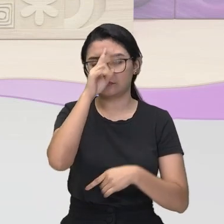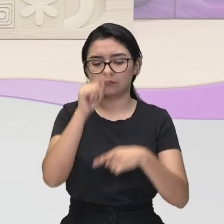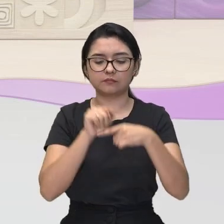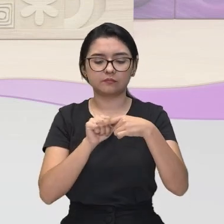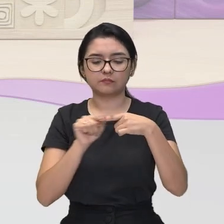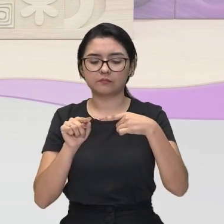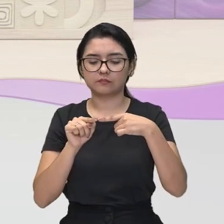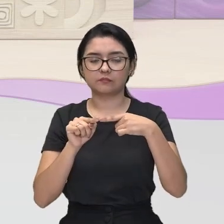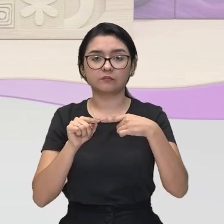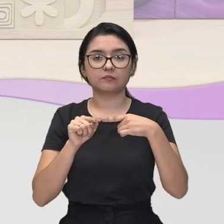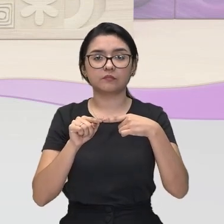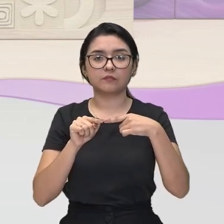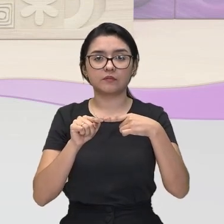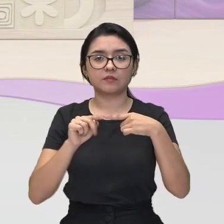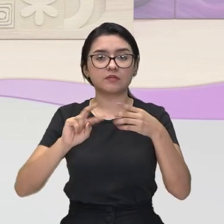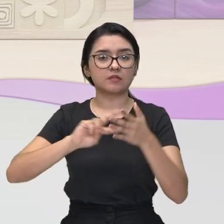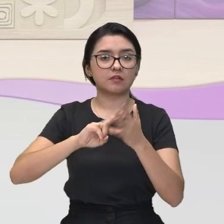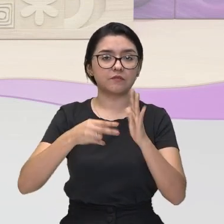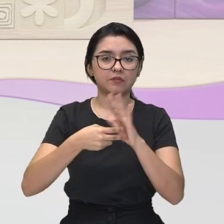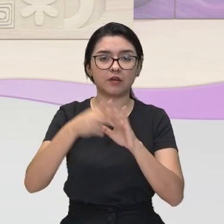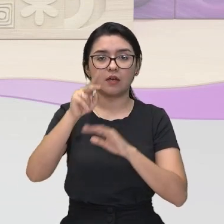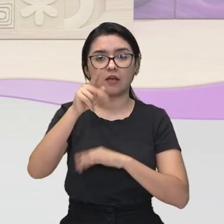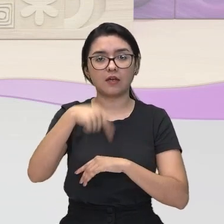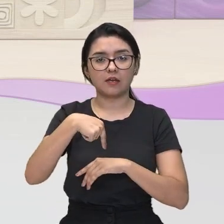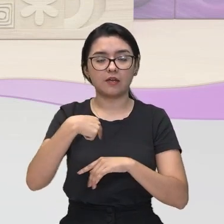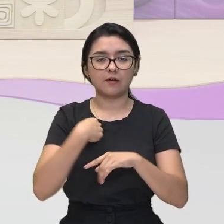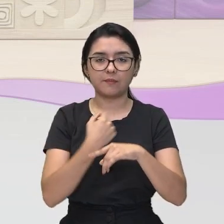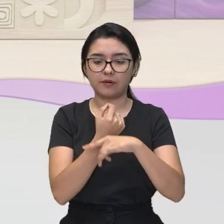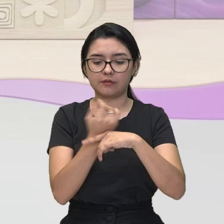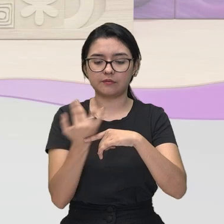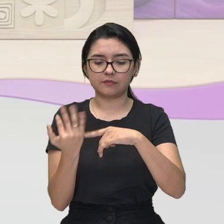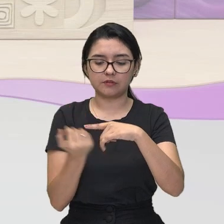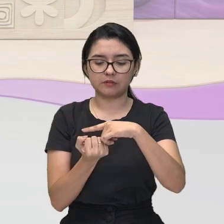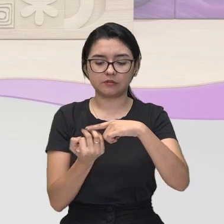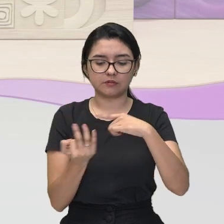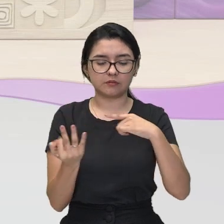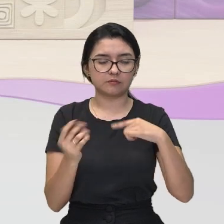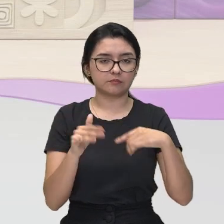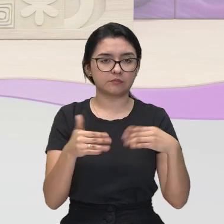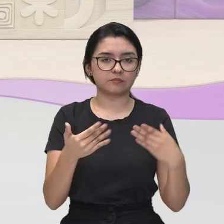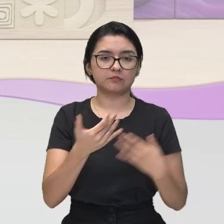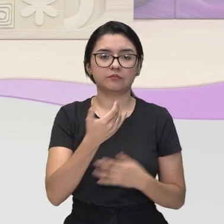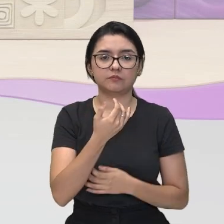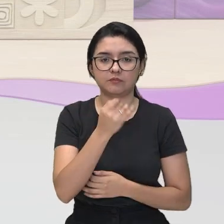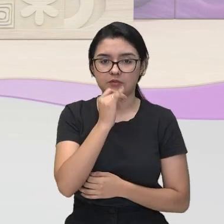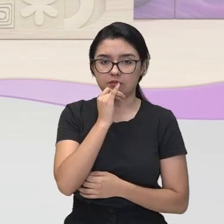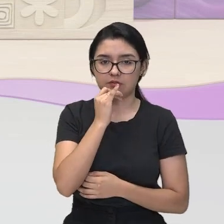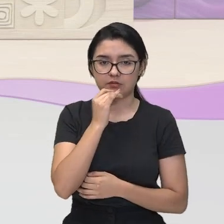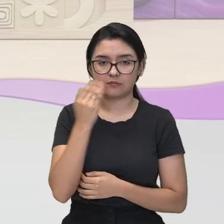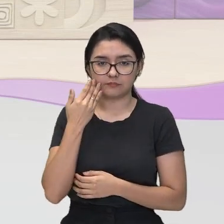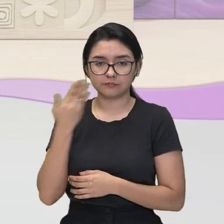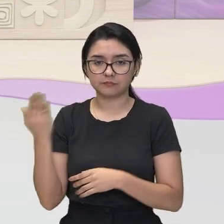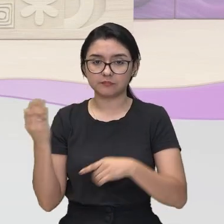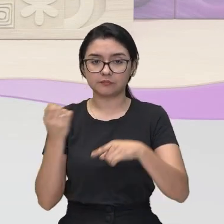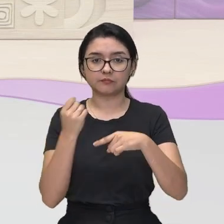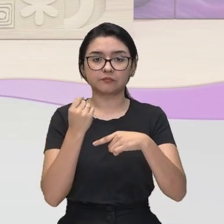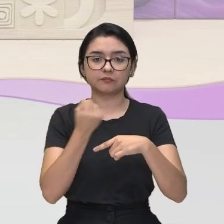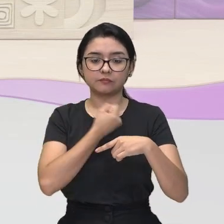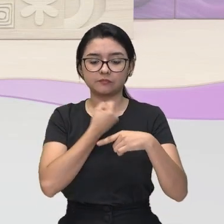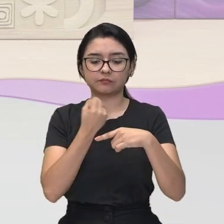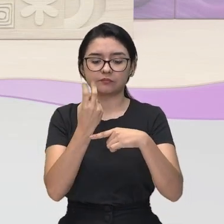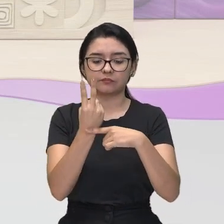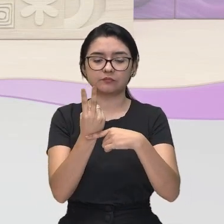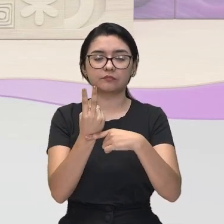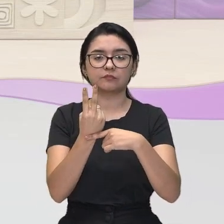que nós estamos diante de uma fração, tá bom? Então, o número 2, no nosso exemplo, que é o número que está acima do traço, nós chamamos